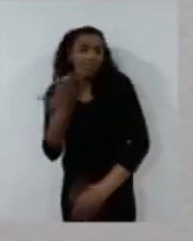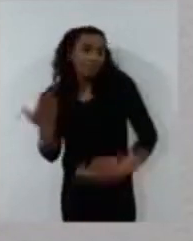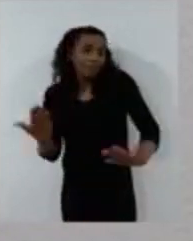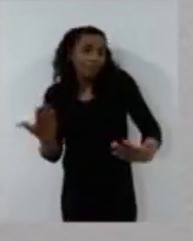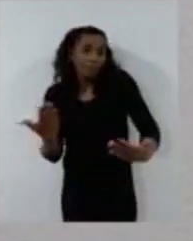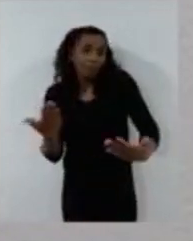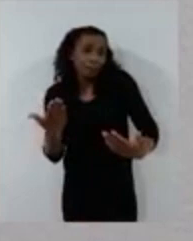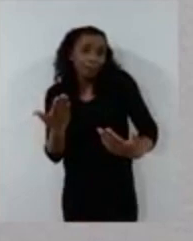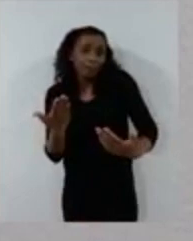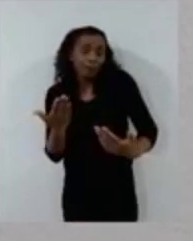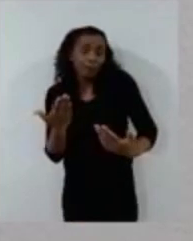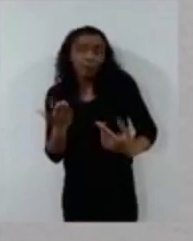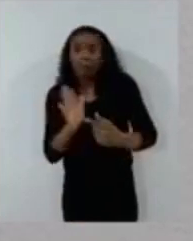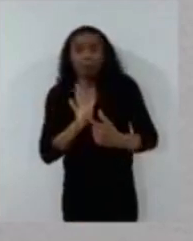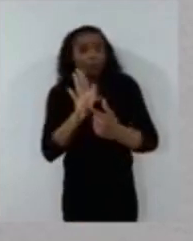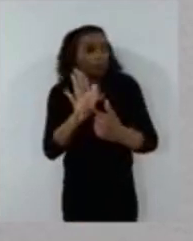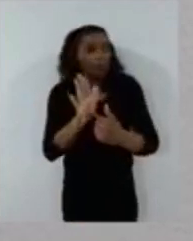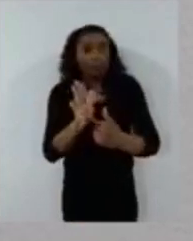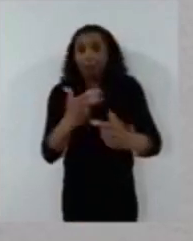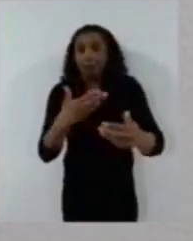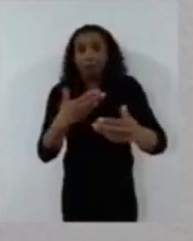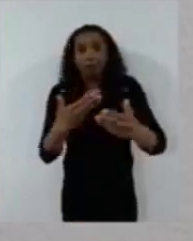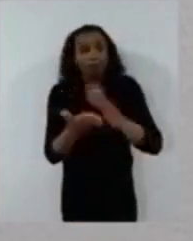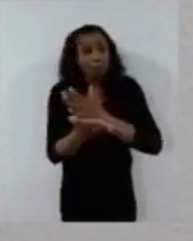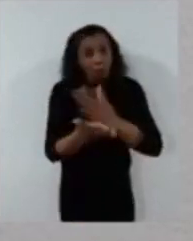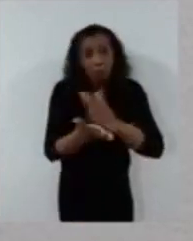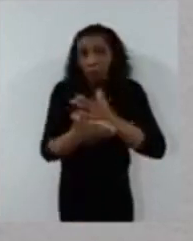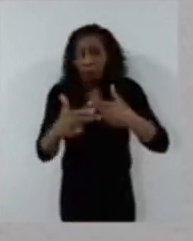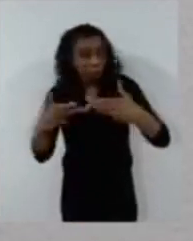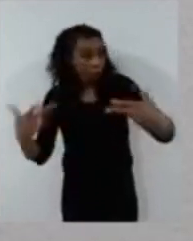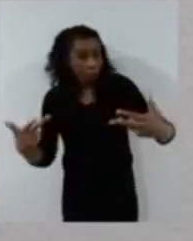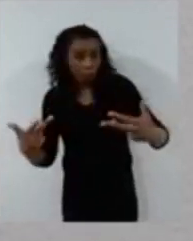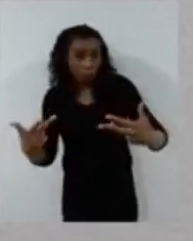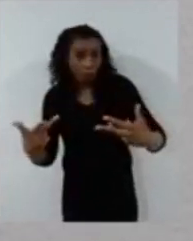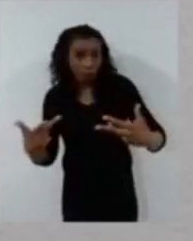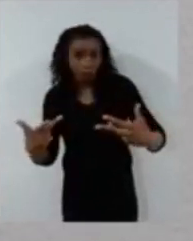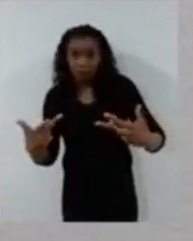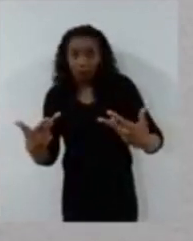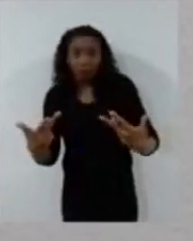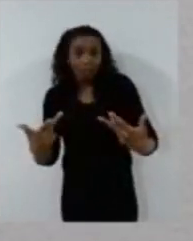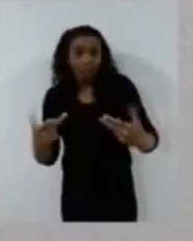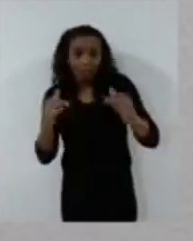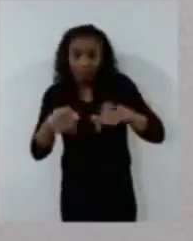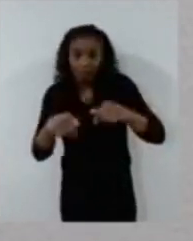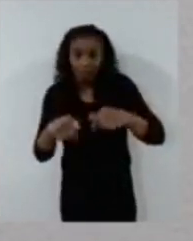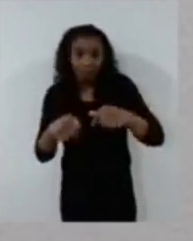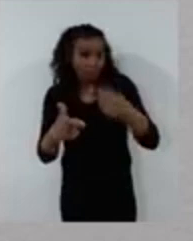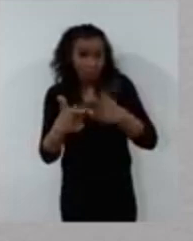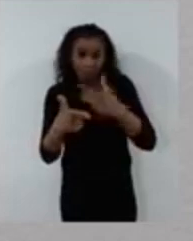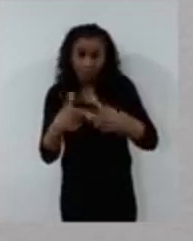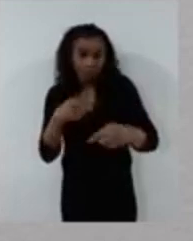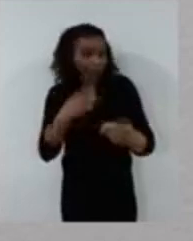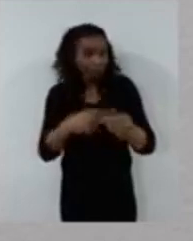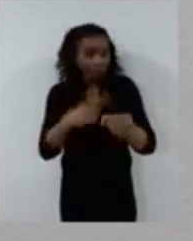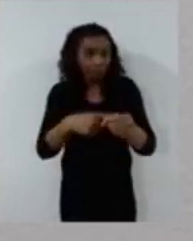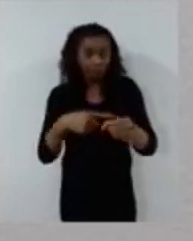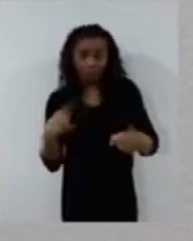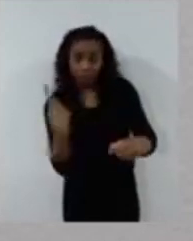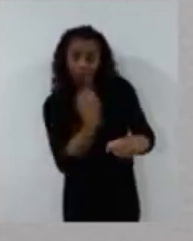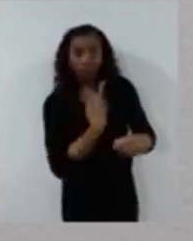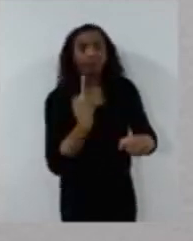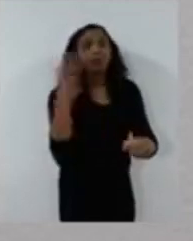de forma completamente nova, sem nenhum tipo de problema na nossa cidade. Então,